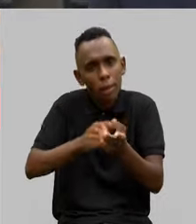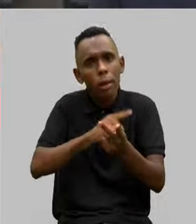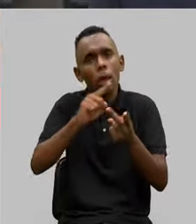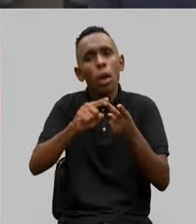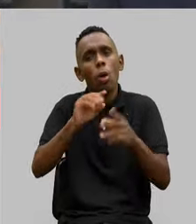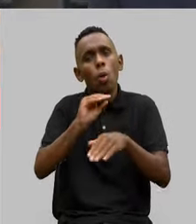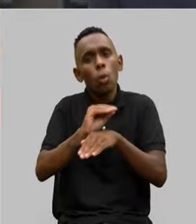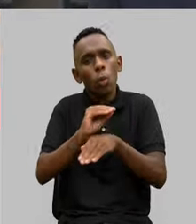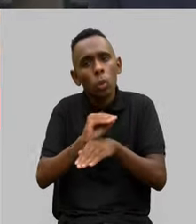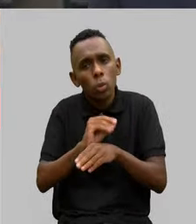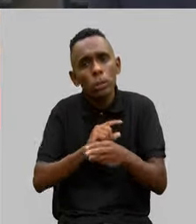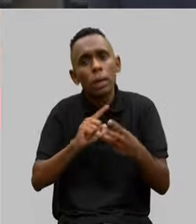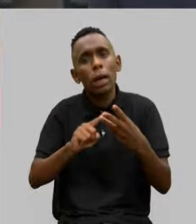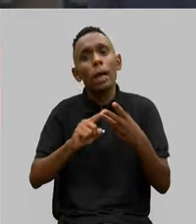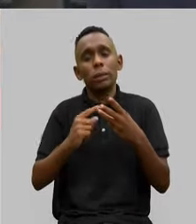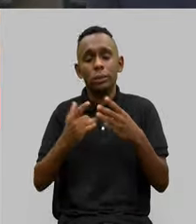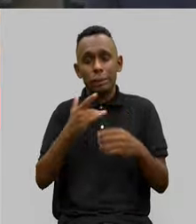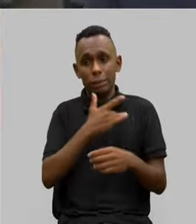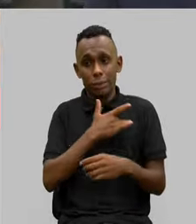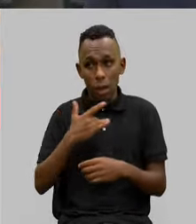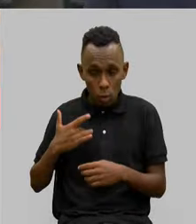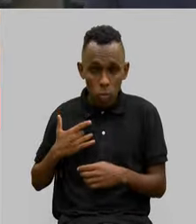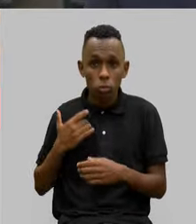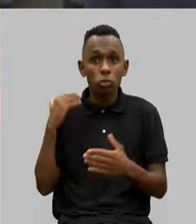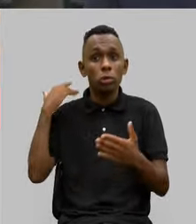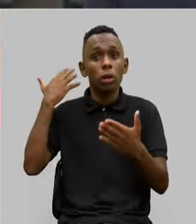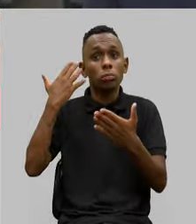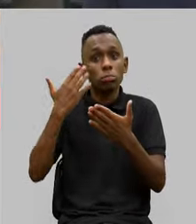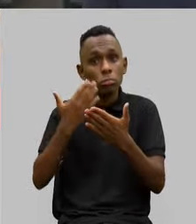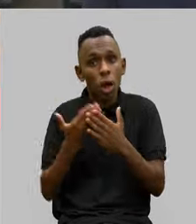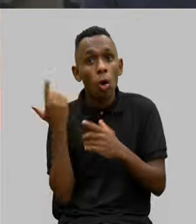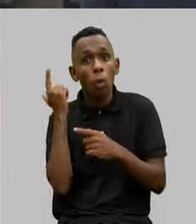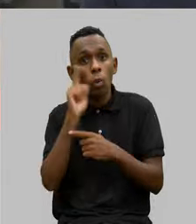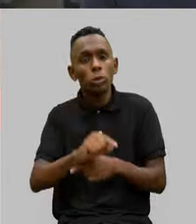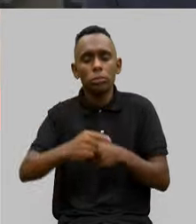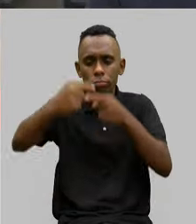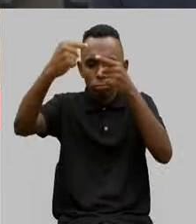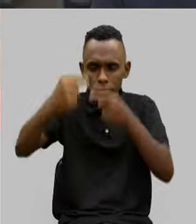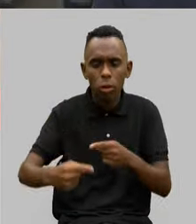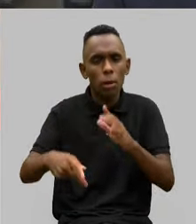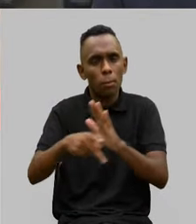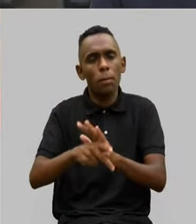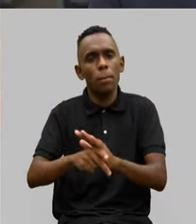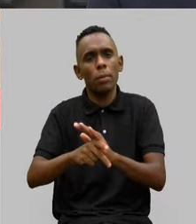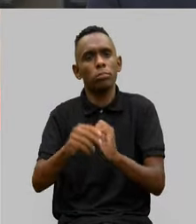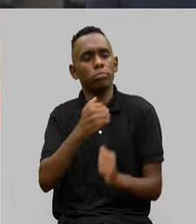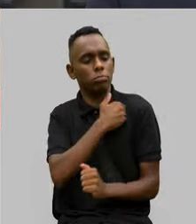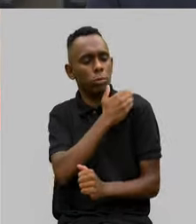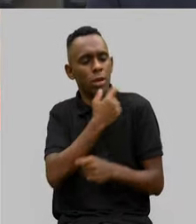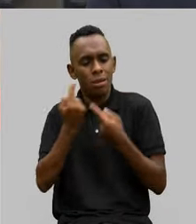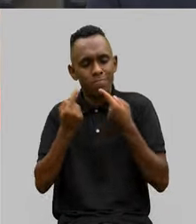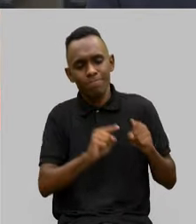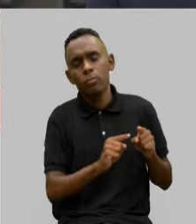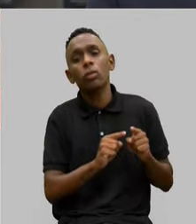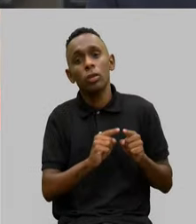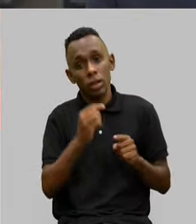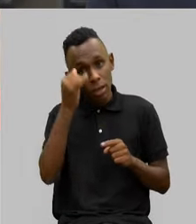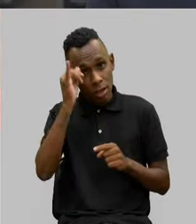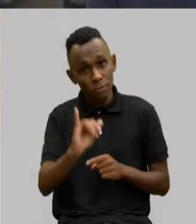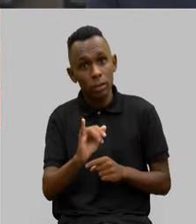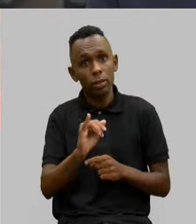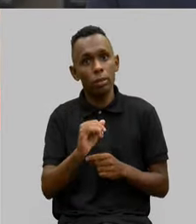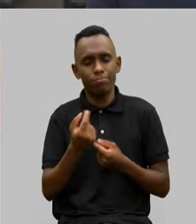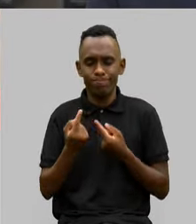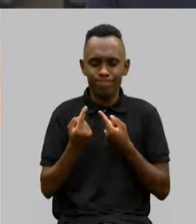cuidado com a saúde até a gente chegar no ponto de enfrentamento ao racismo a perseguição a